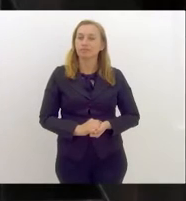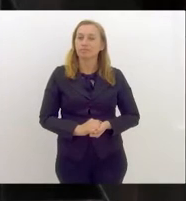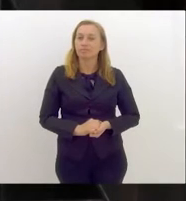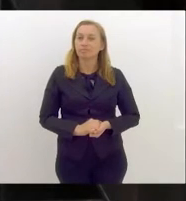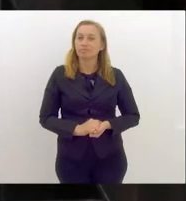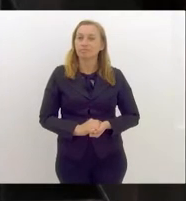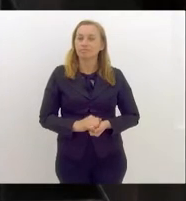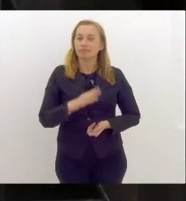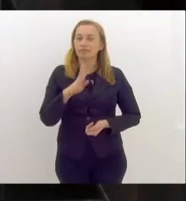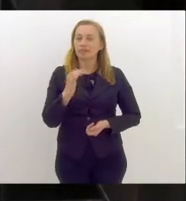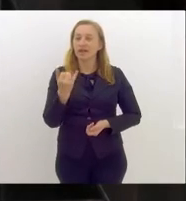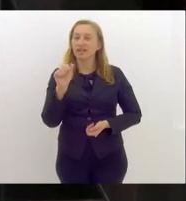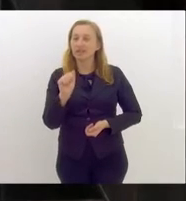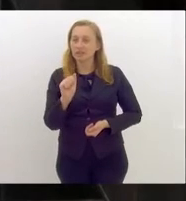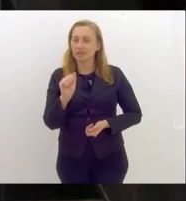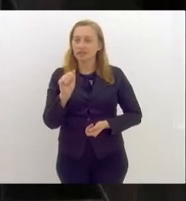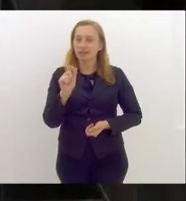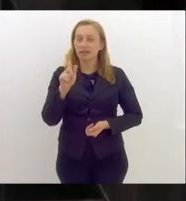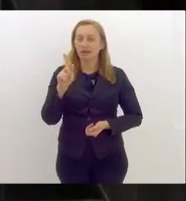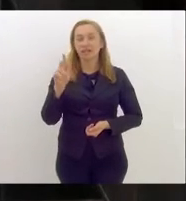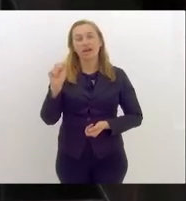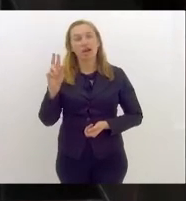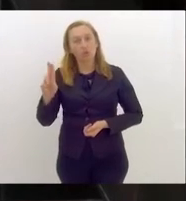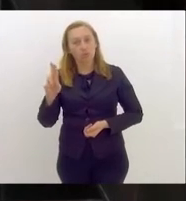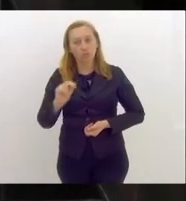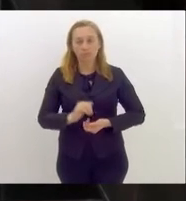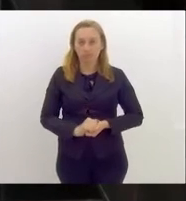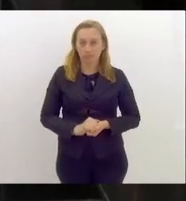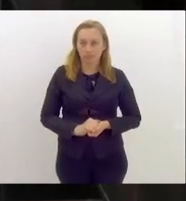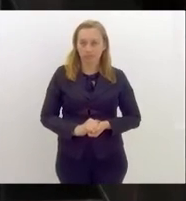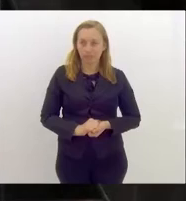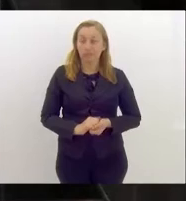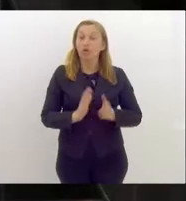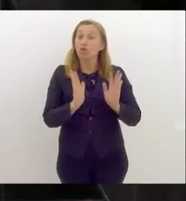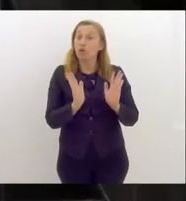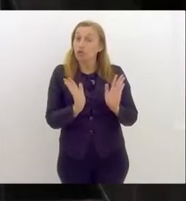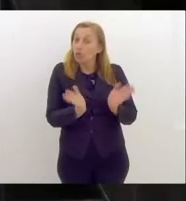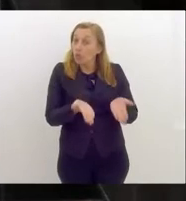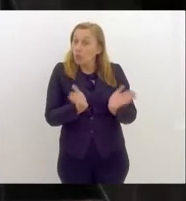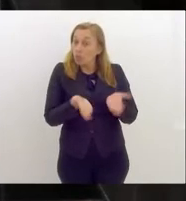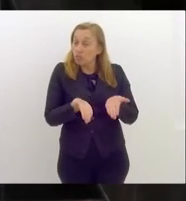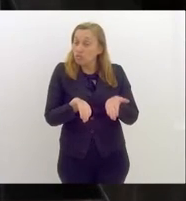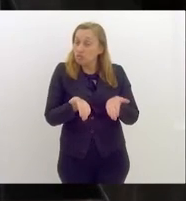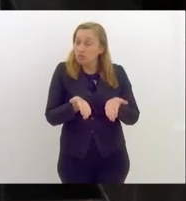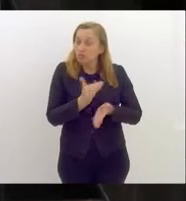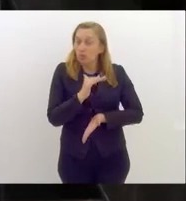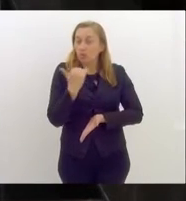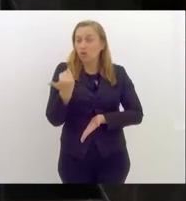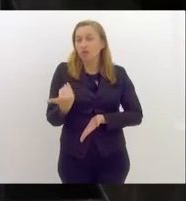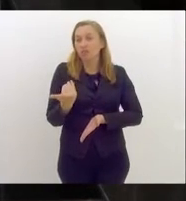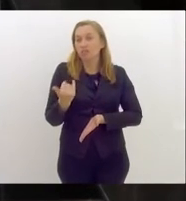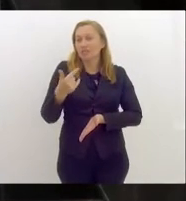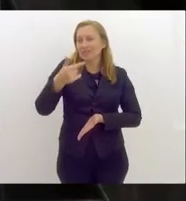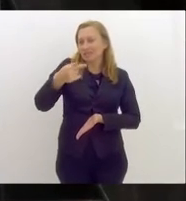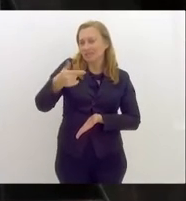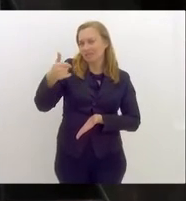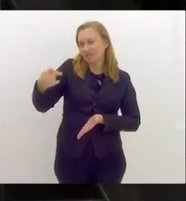A baianíssima Gal Costa que hoje nos deixou aos